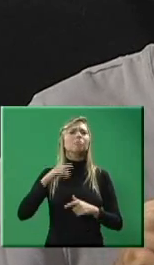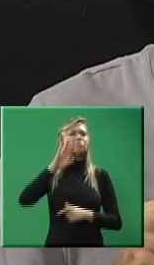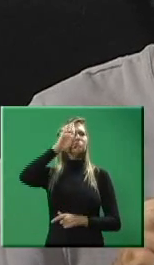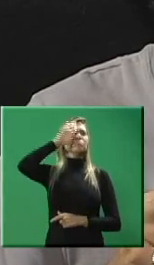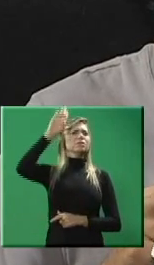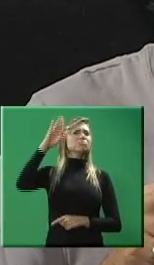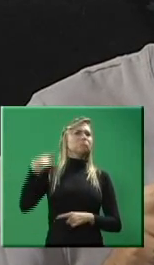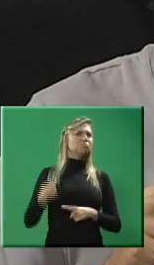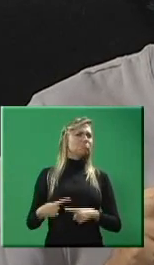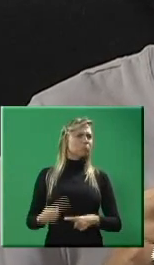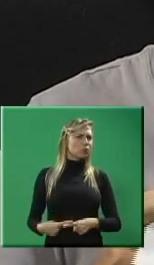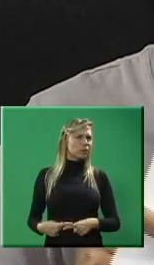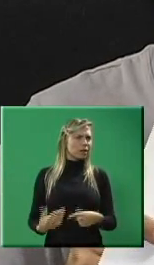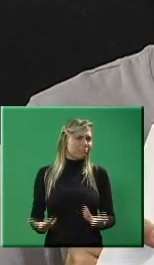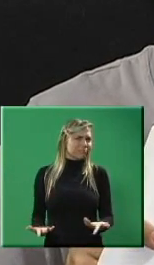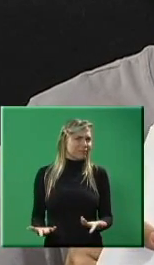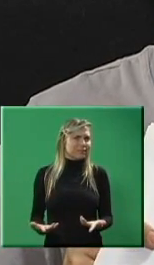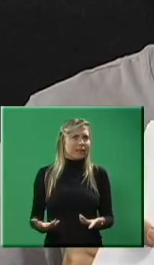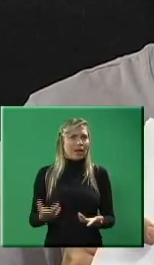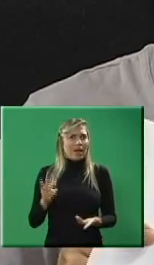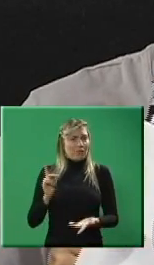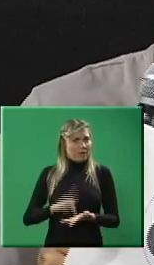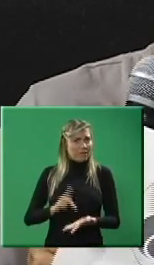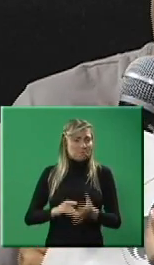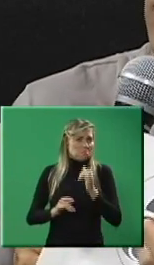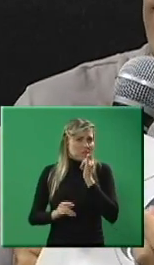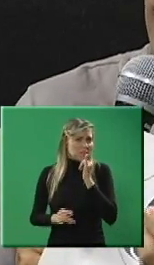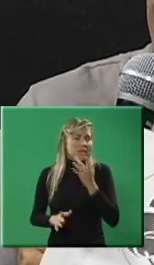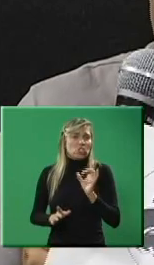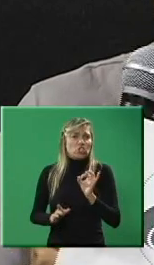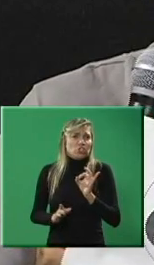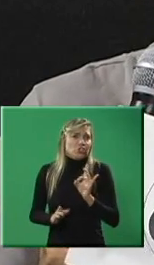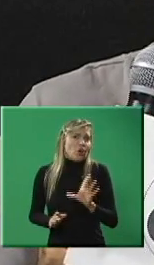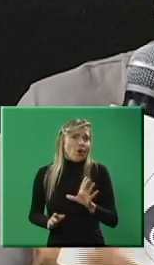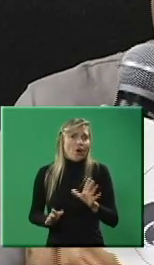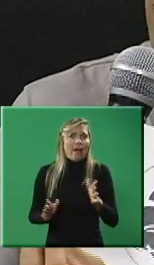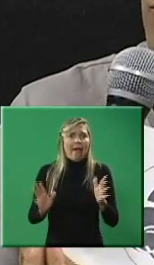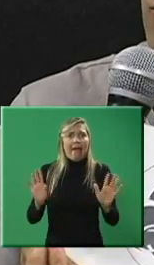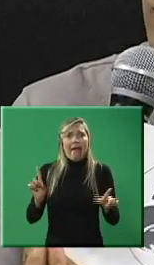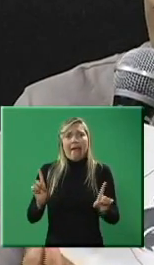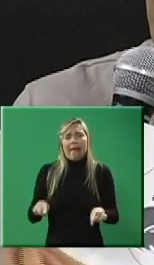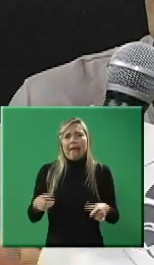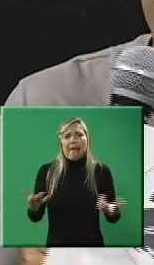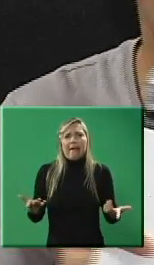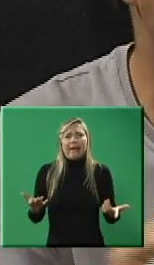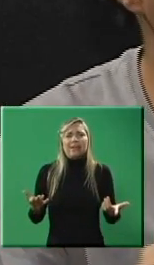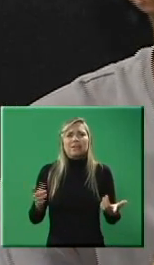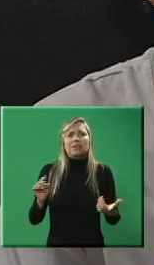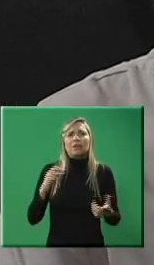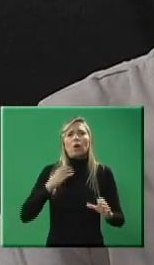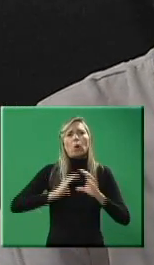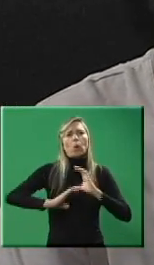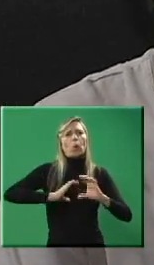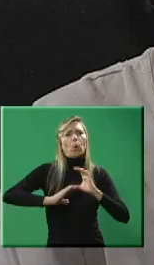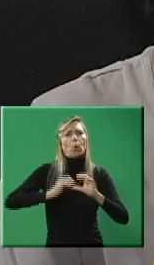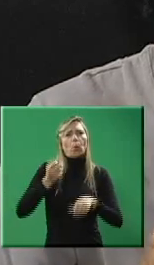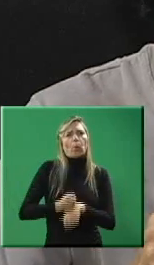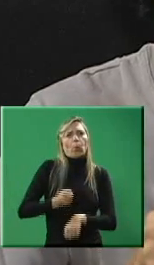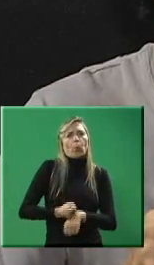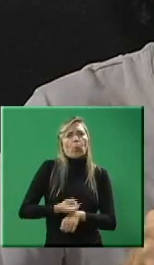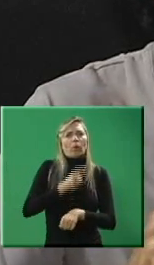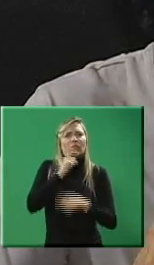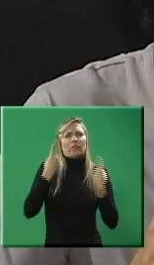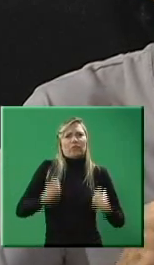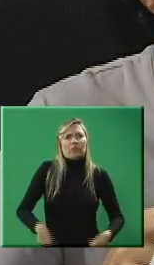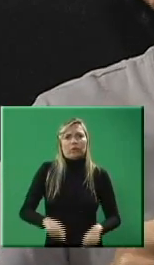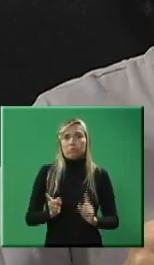maior, né? Em termos assim, não é somente um instrumento de comunicação.